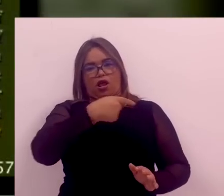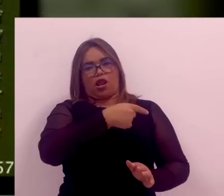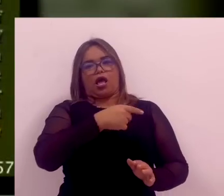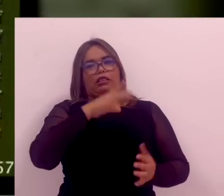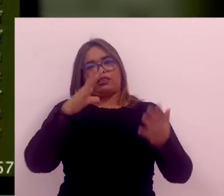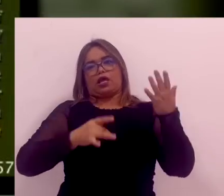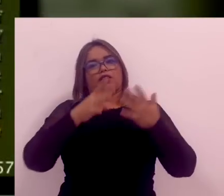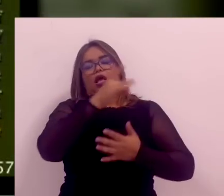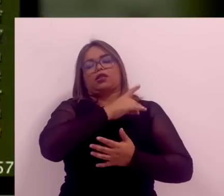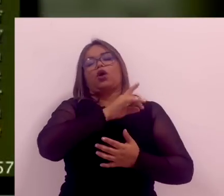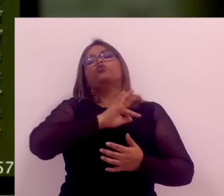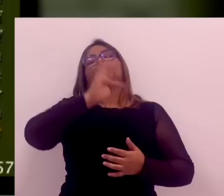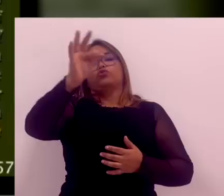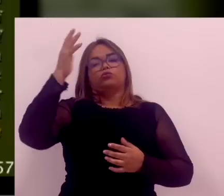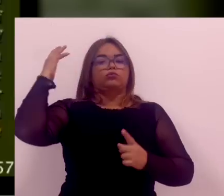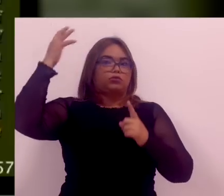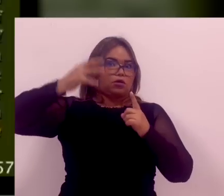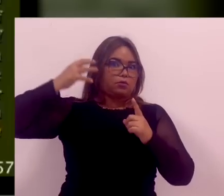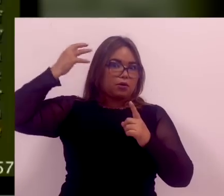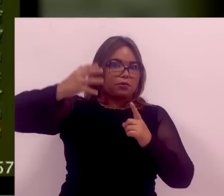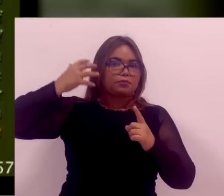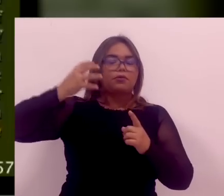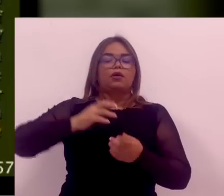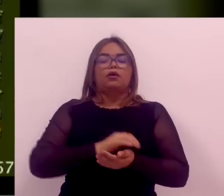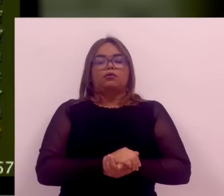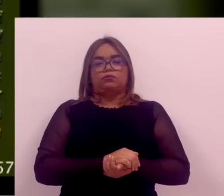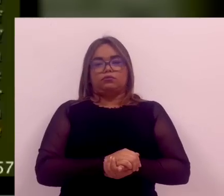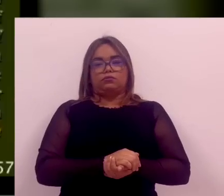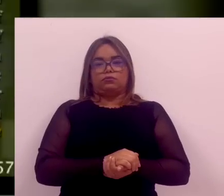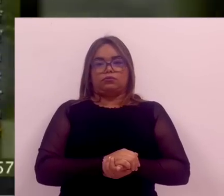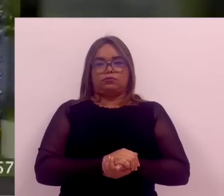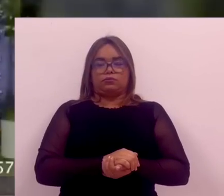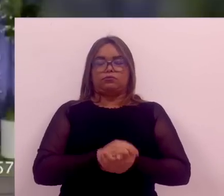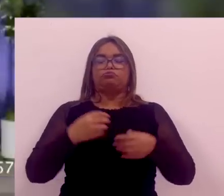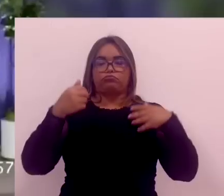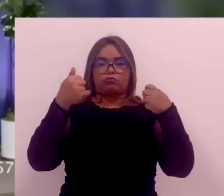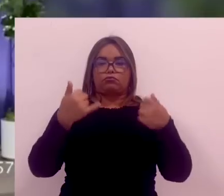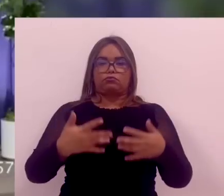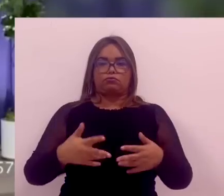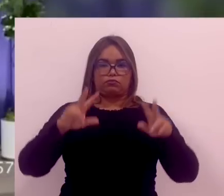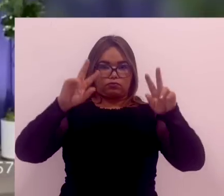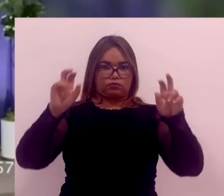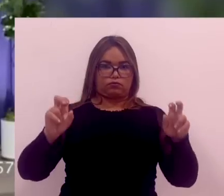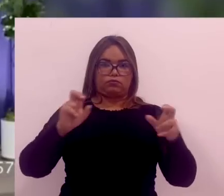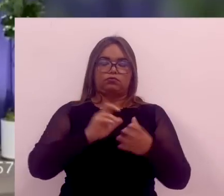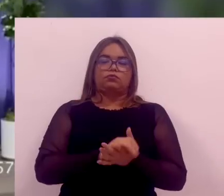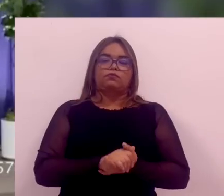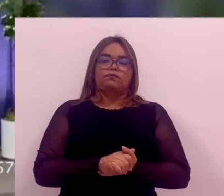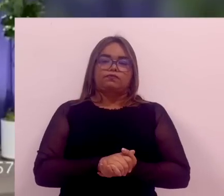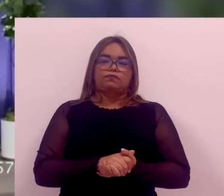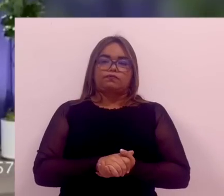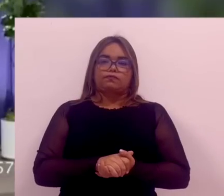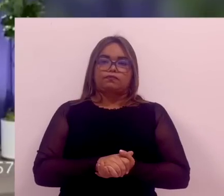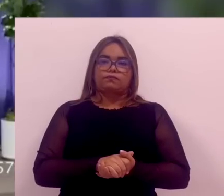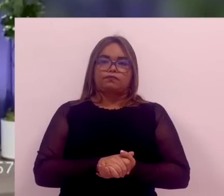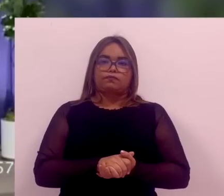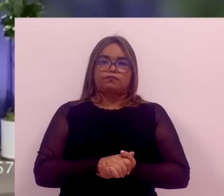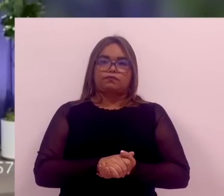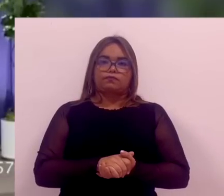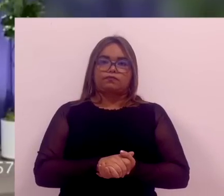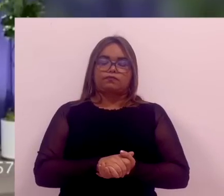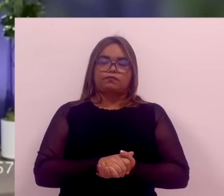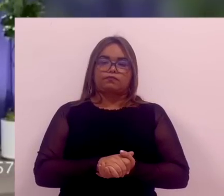ela detalhadamente, mas eu farei uma palestra depois chamada Revoluções, Ditadores e Guerras. E então falarei sobre